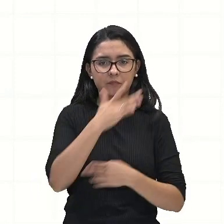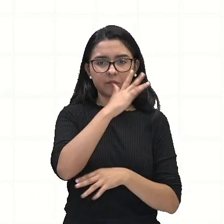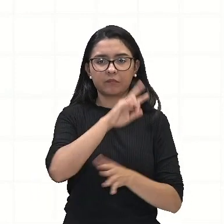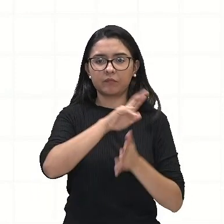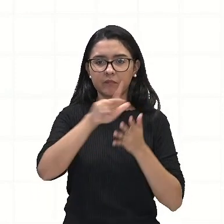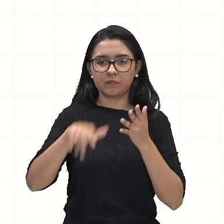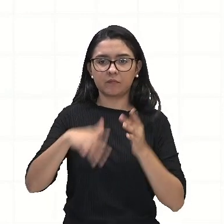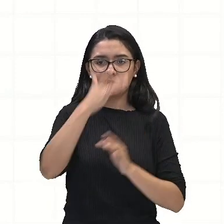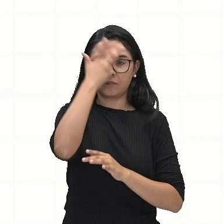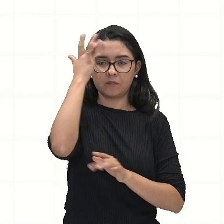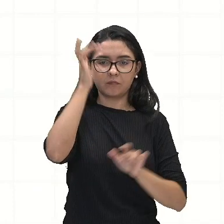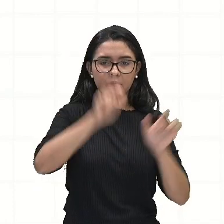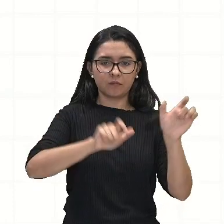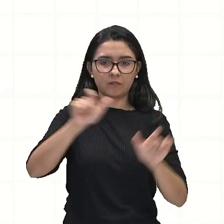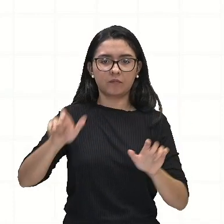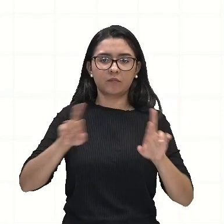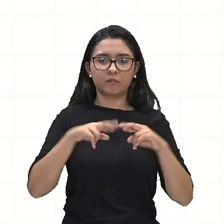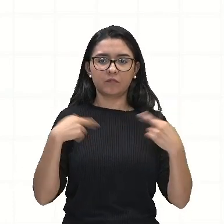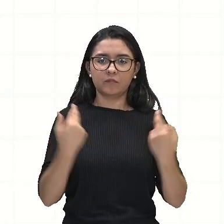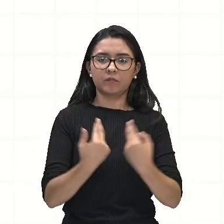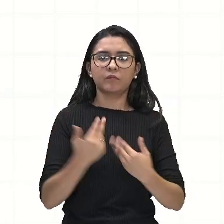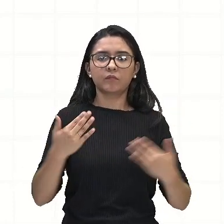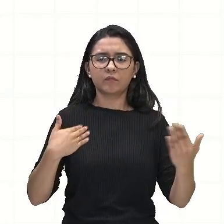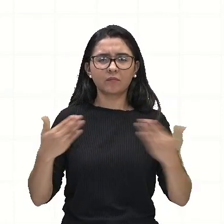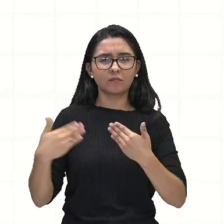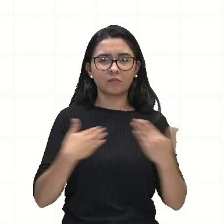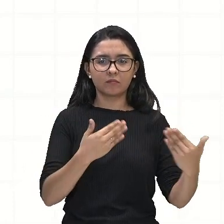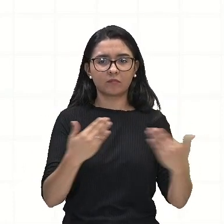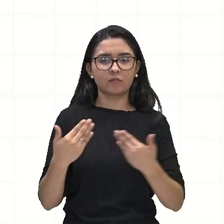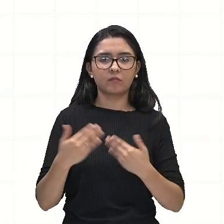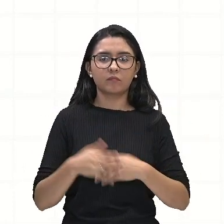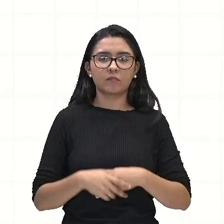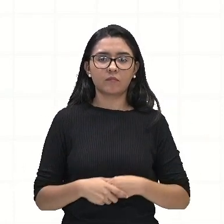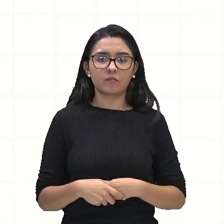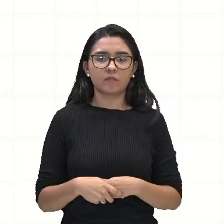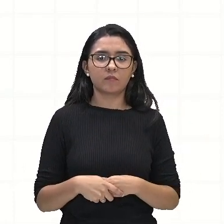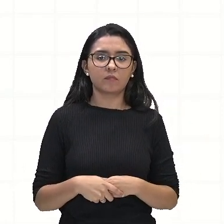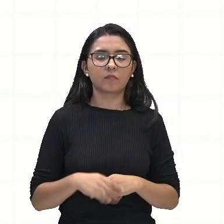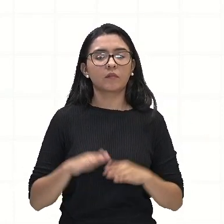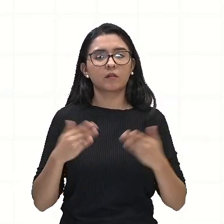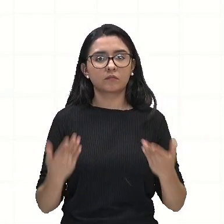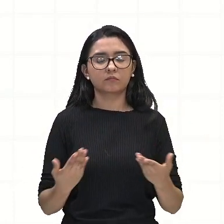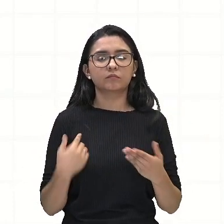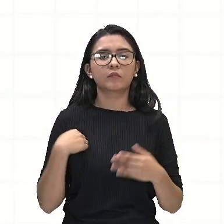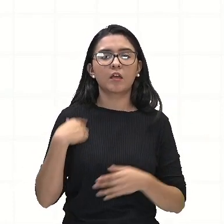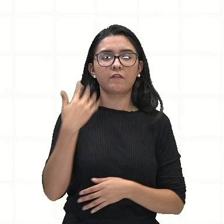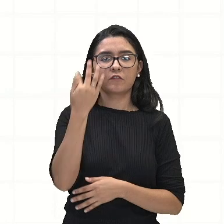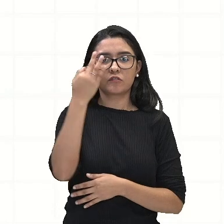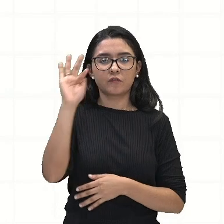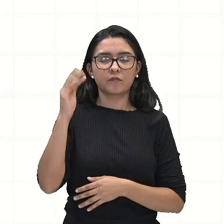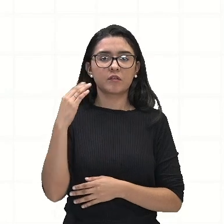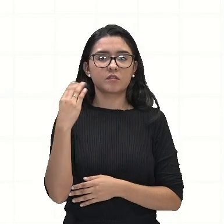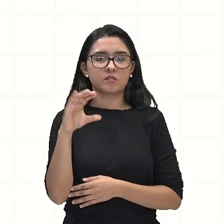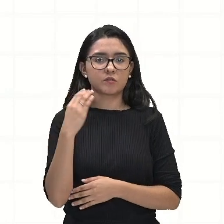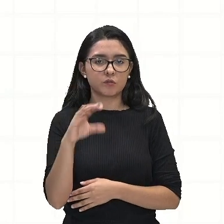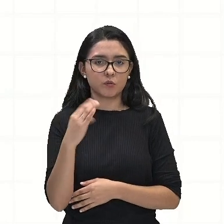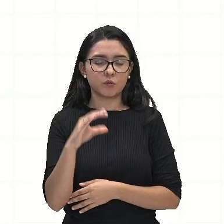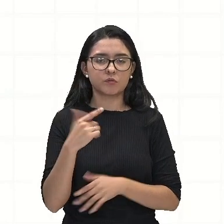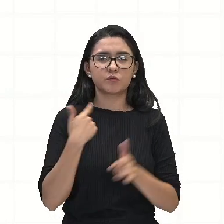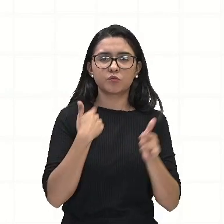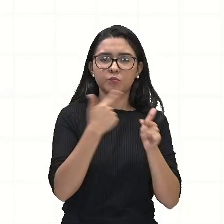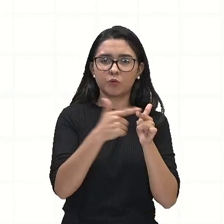pessoas ilustres para poder discutir, né, a filosofia, a ciência, né, os